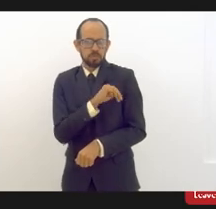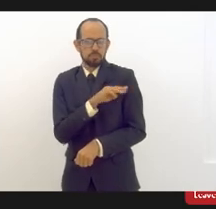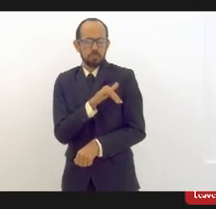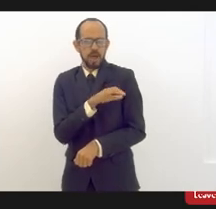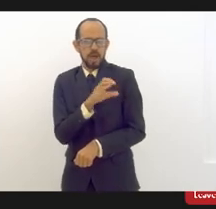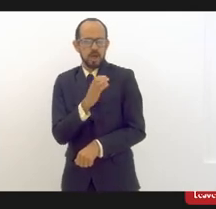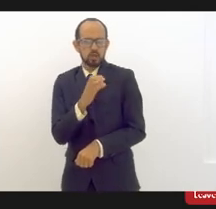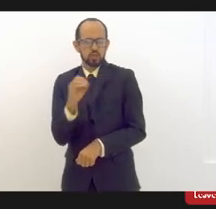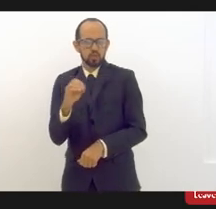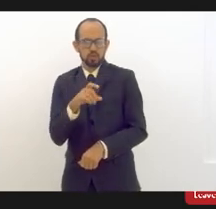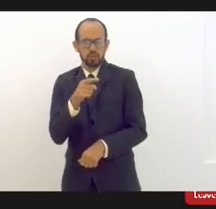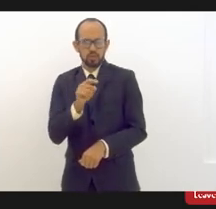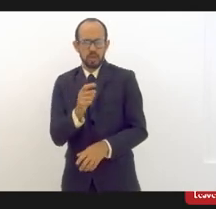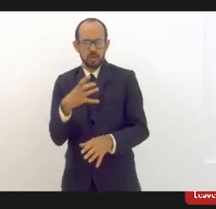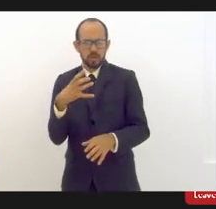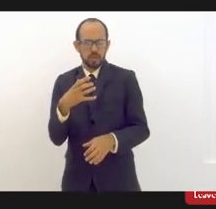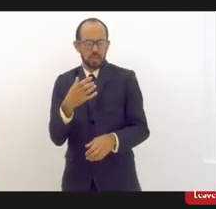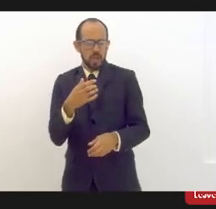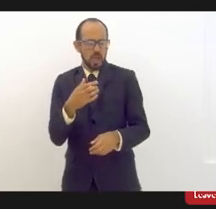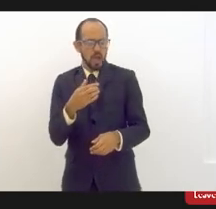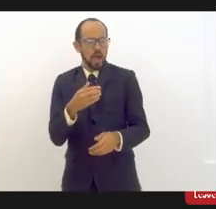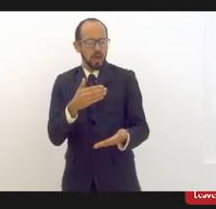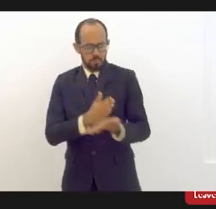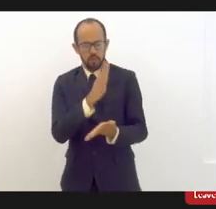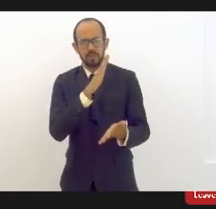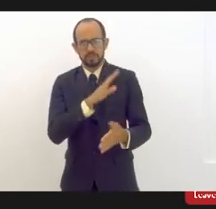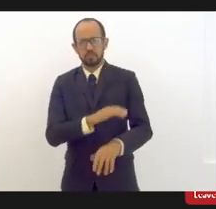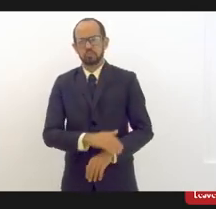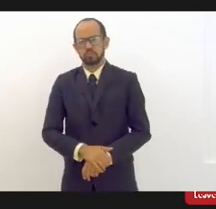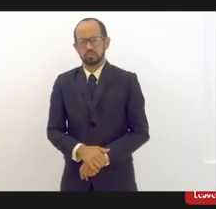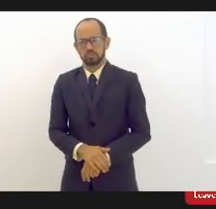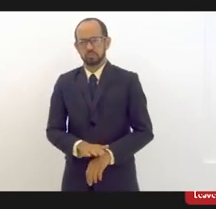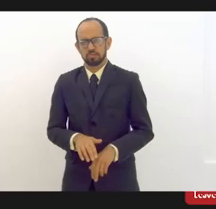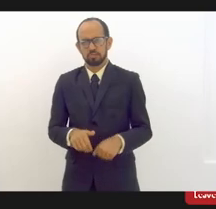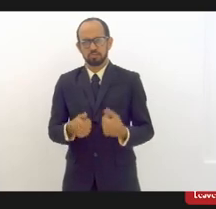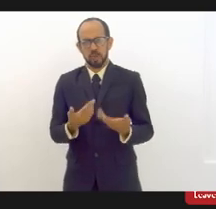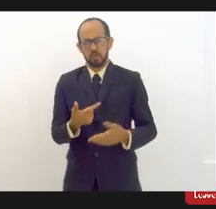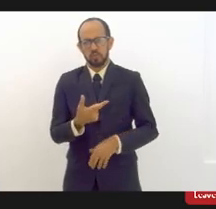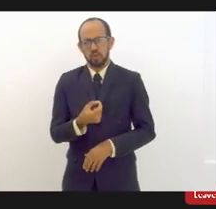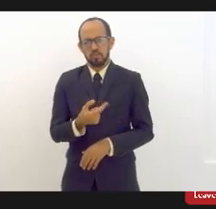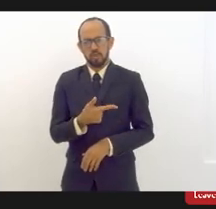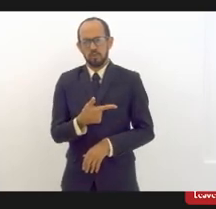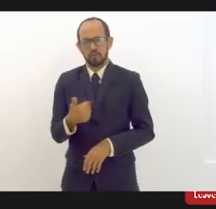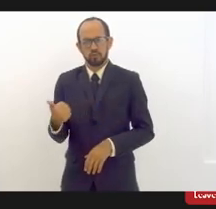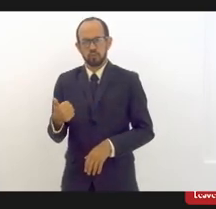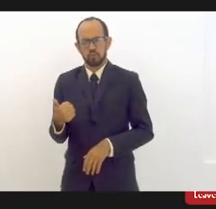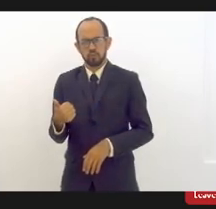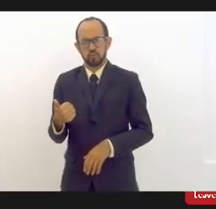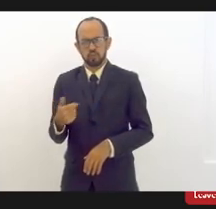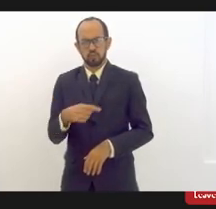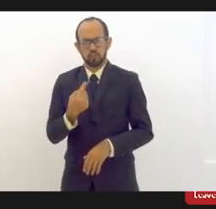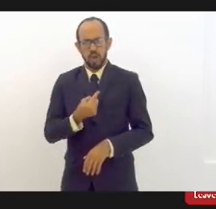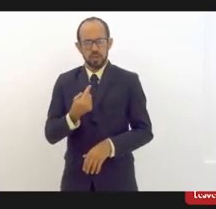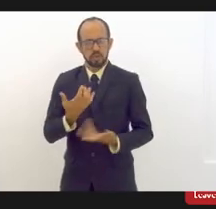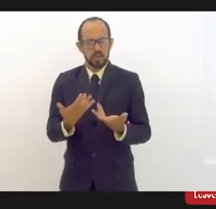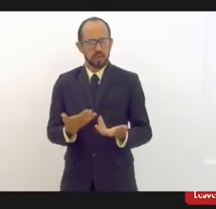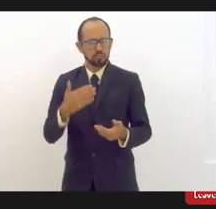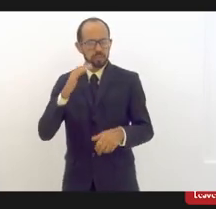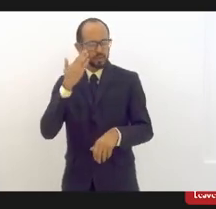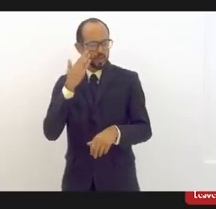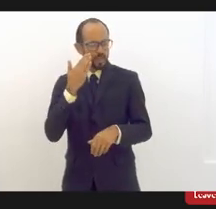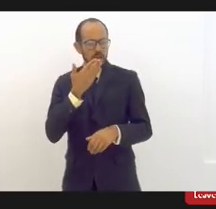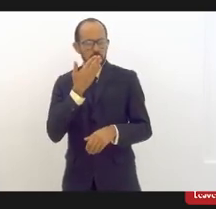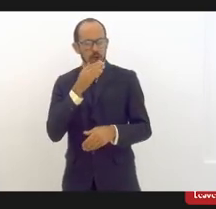como aprovação. Então, em 2021, a gente quer entender quais foram